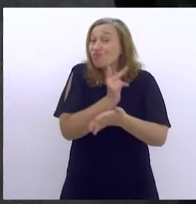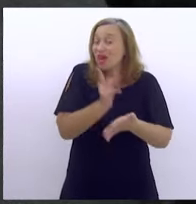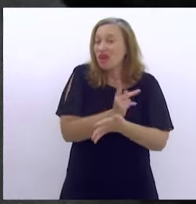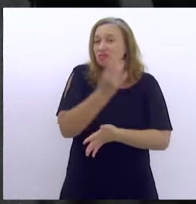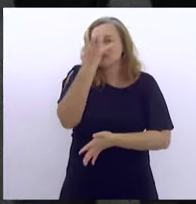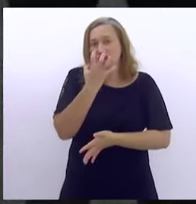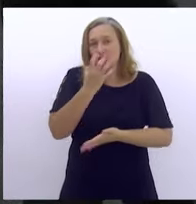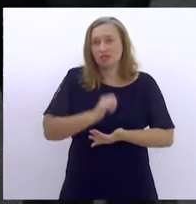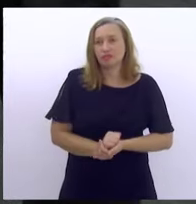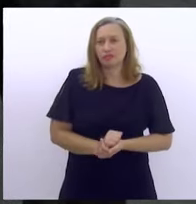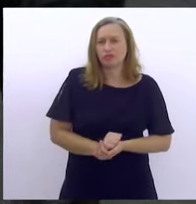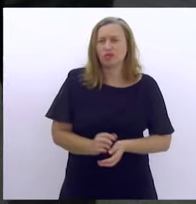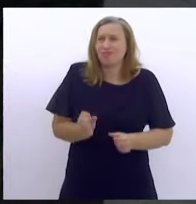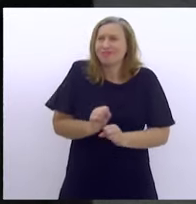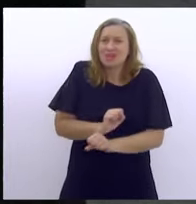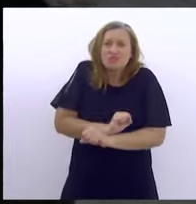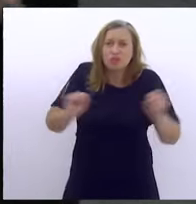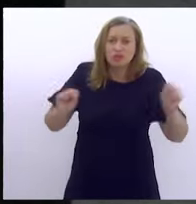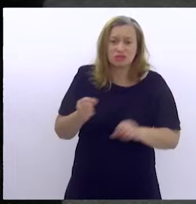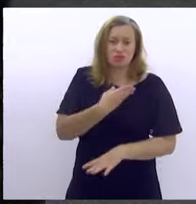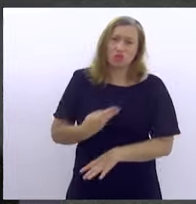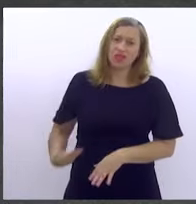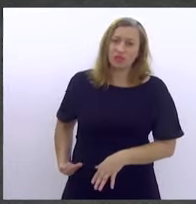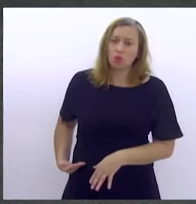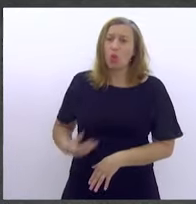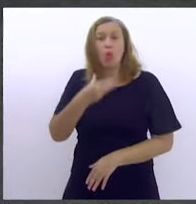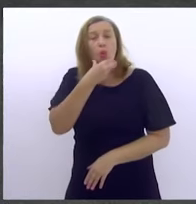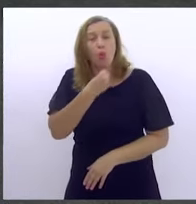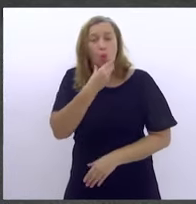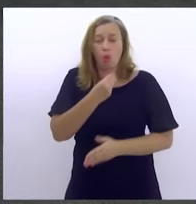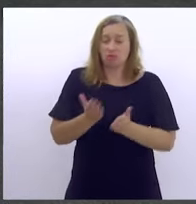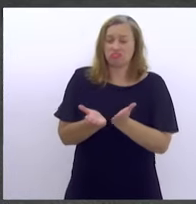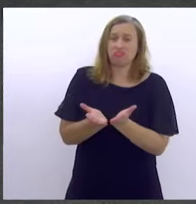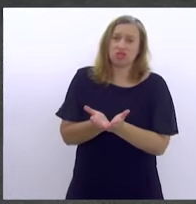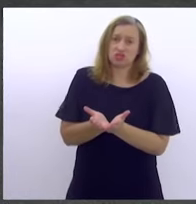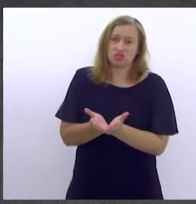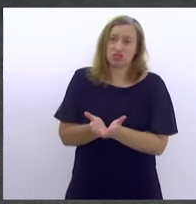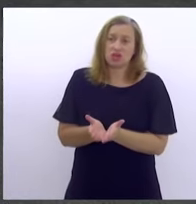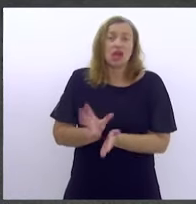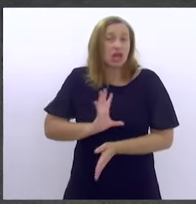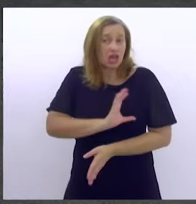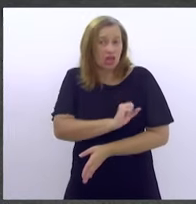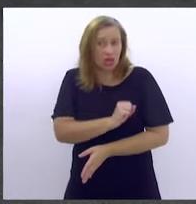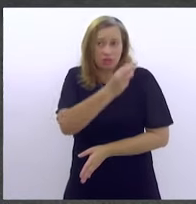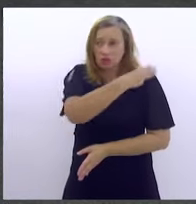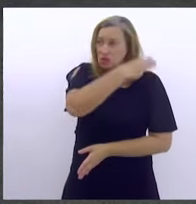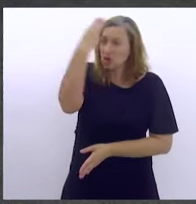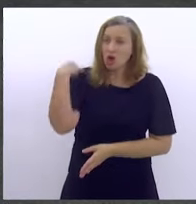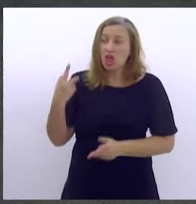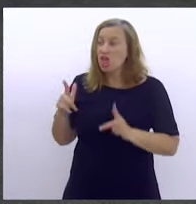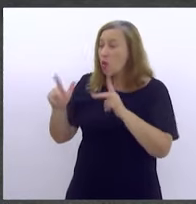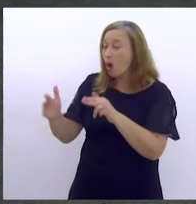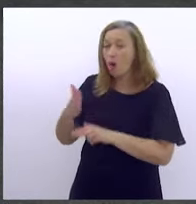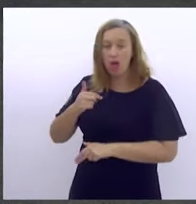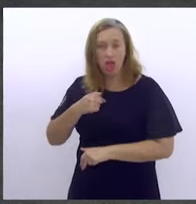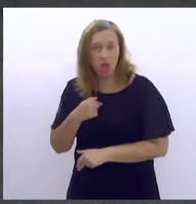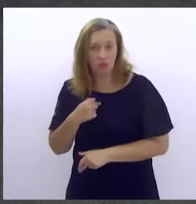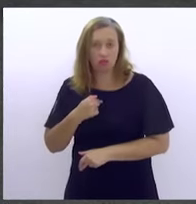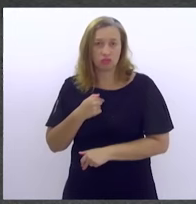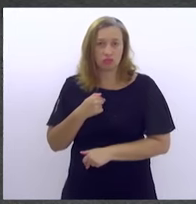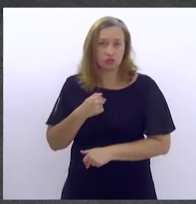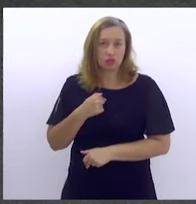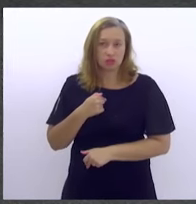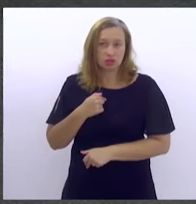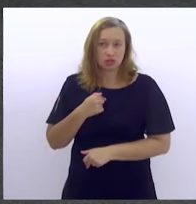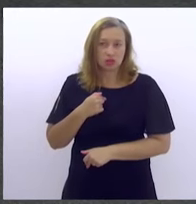o governador, que é um homem cristão, o governador, né, que ama Nossa Senhora como eu, que coloque, né,